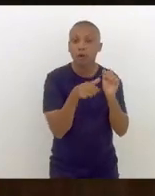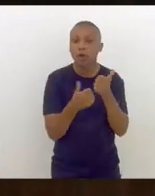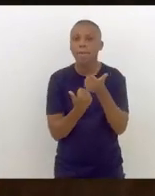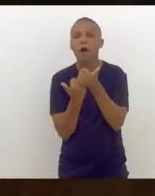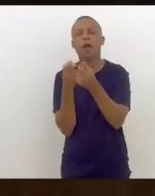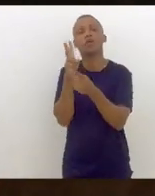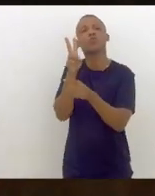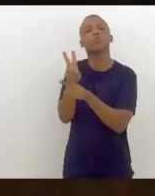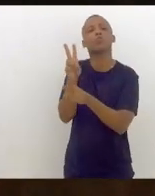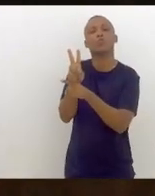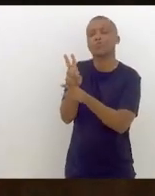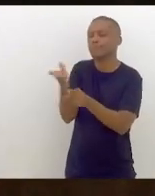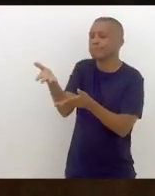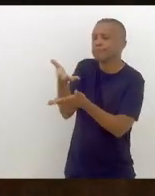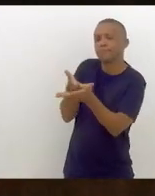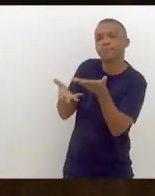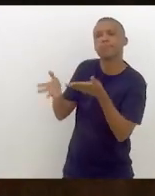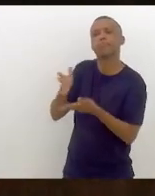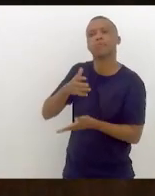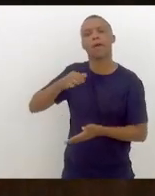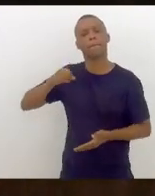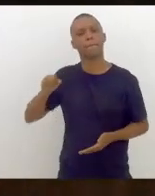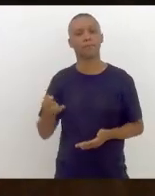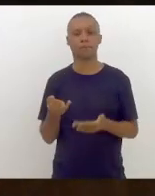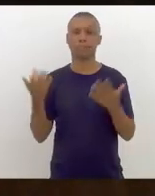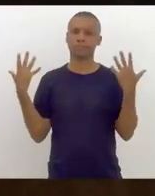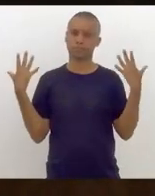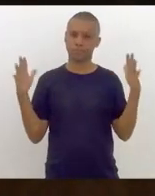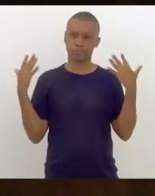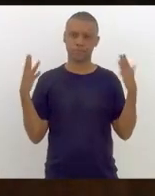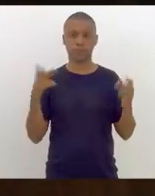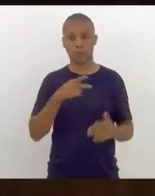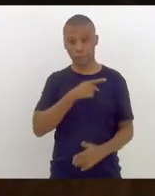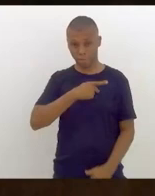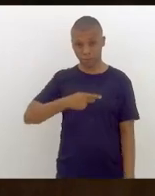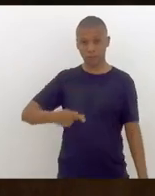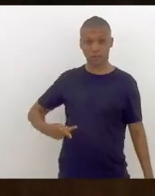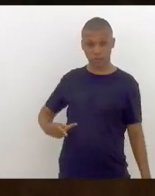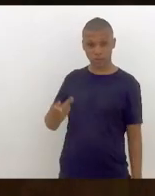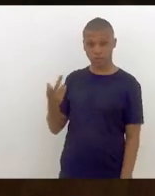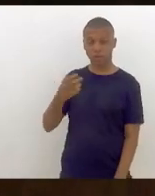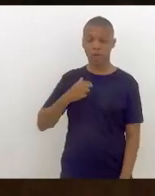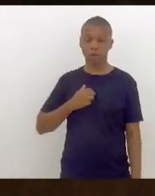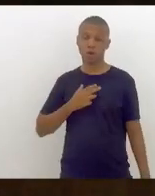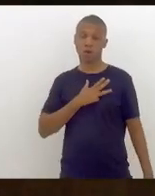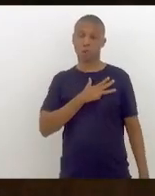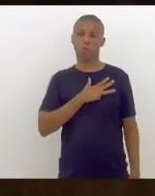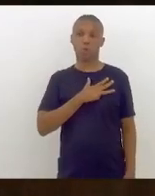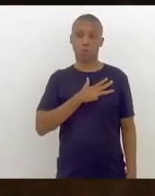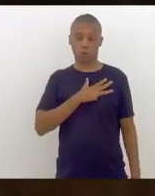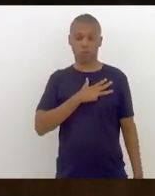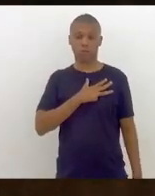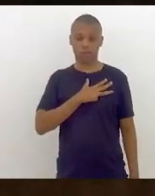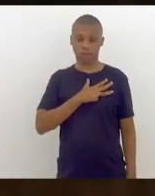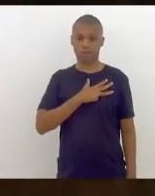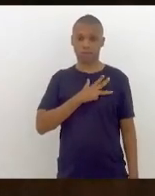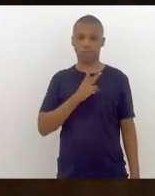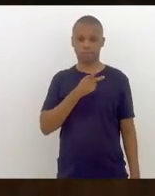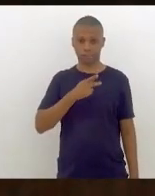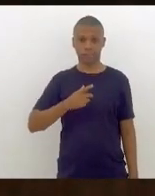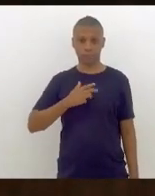aproveitar para parabenizar Presidente da República Luiz Inácio Lula da Silva